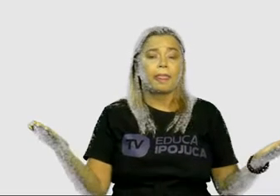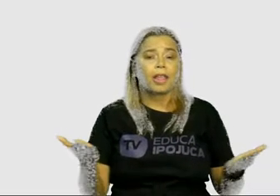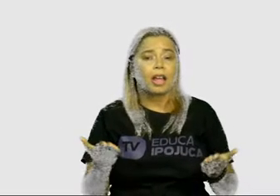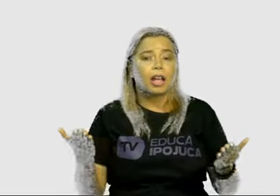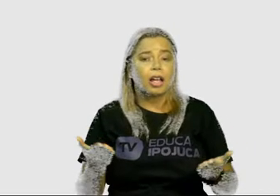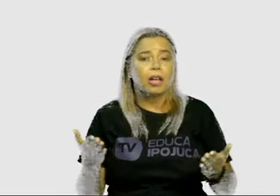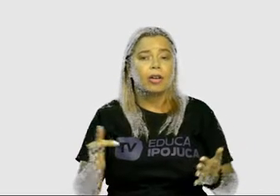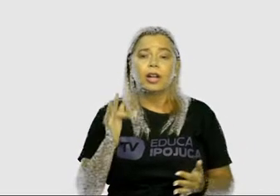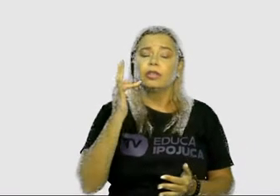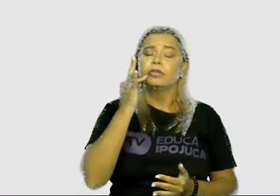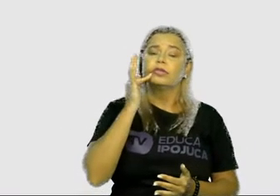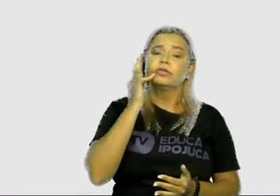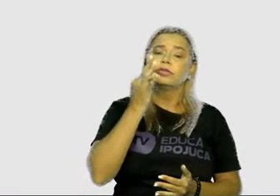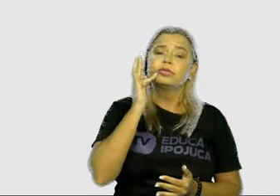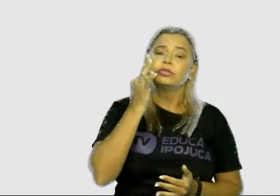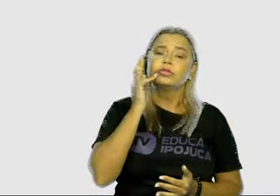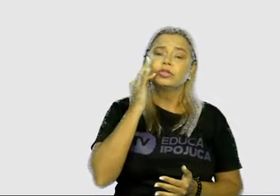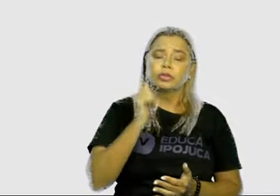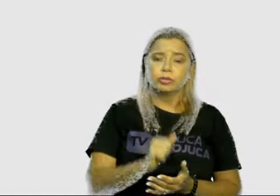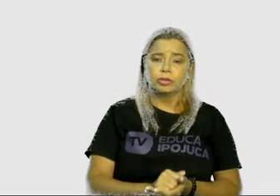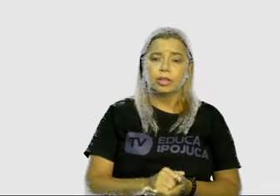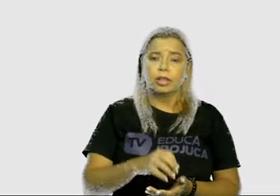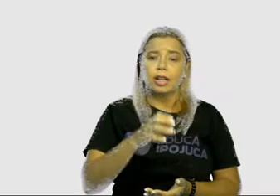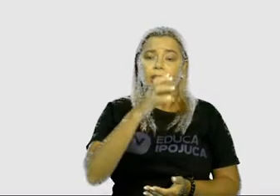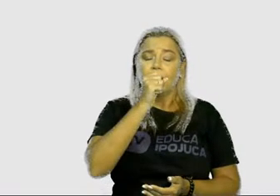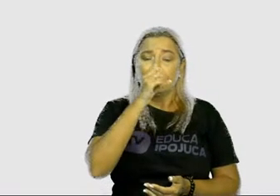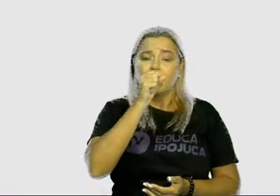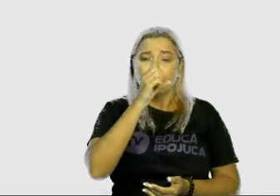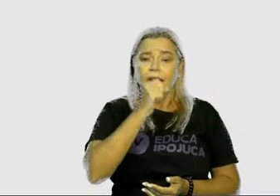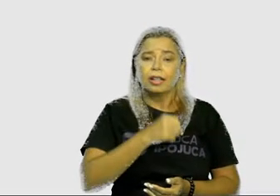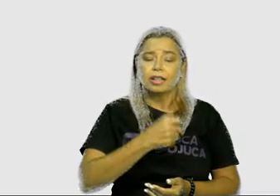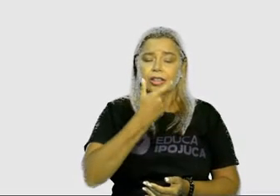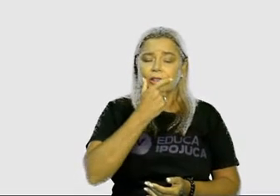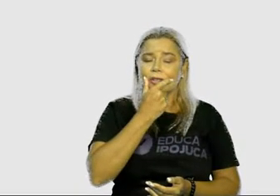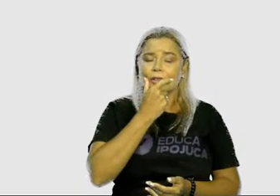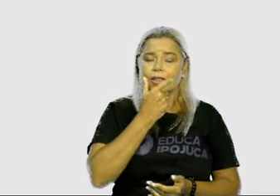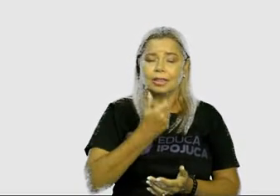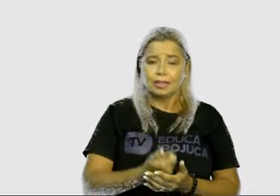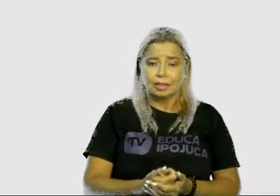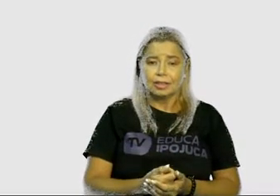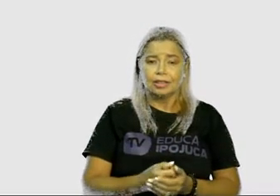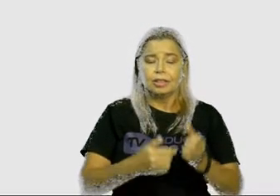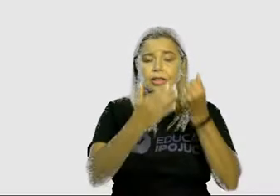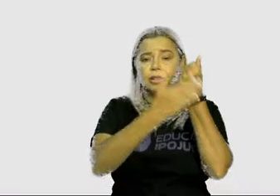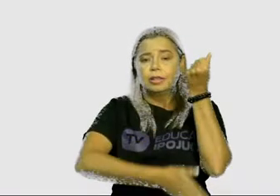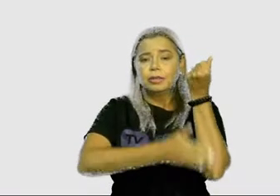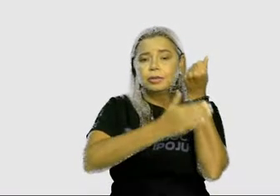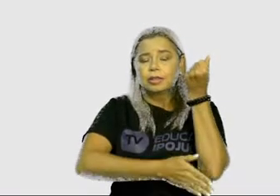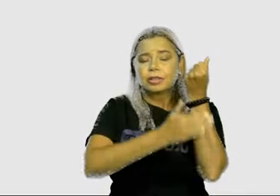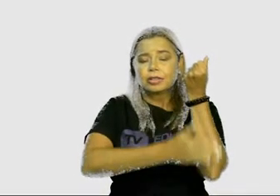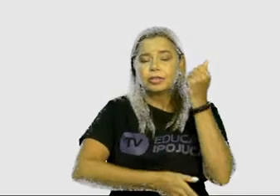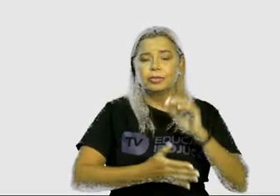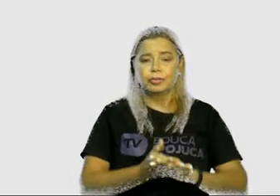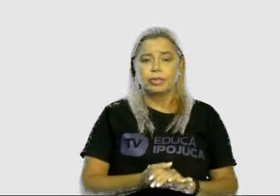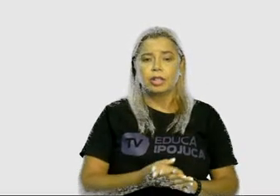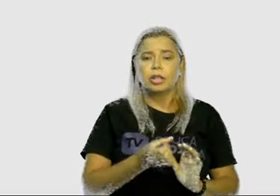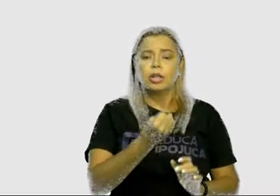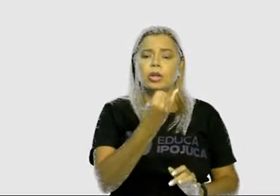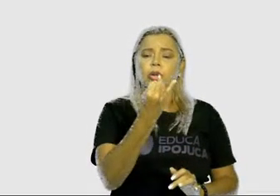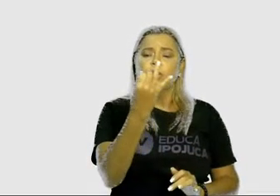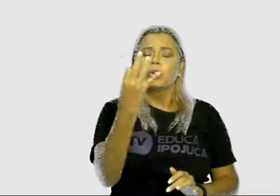as frutas nós vamos ter o que laranjas maçãs e abacaxi quantas laranjas